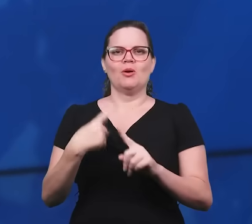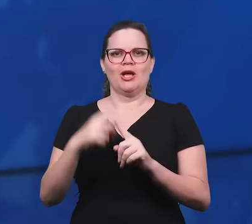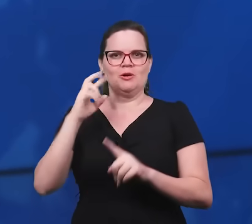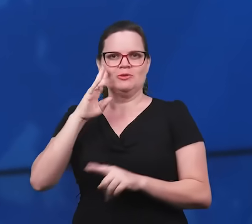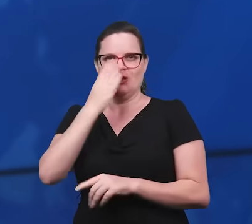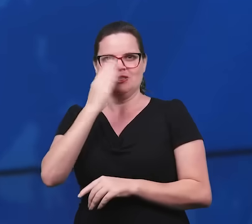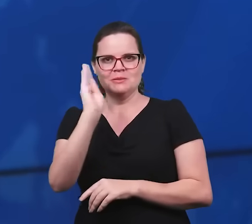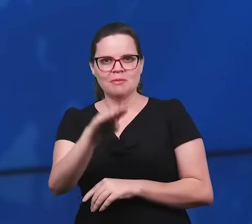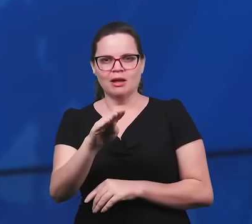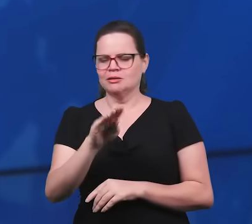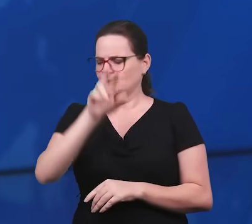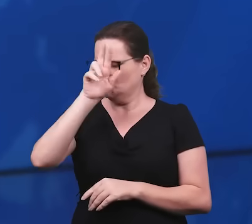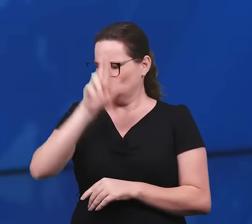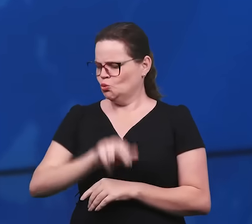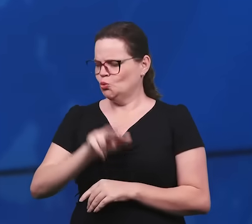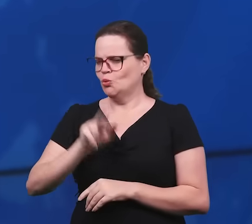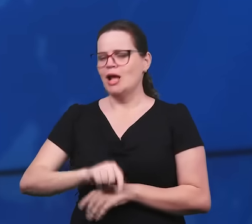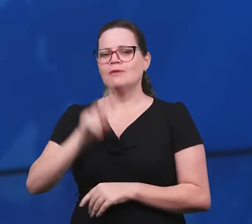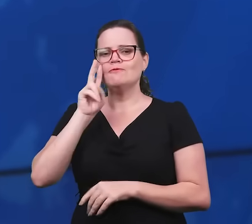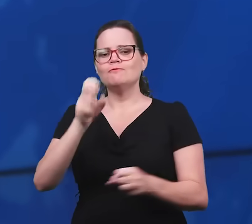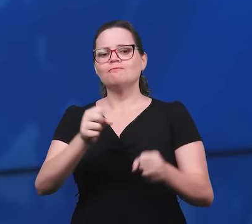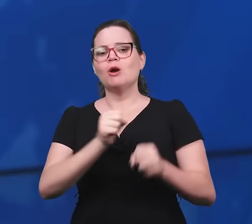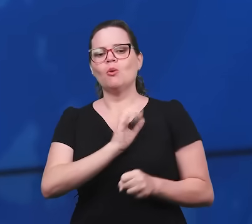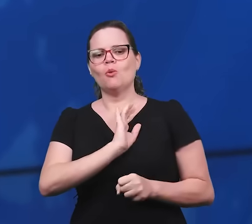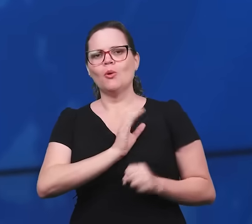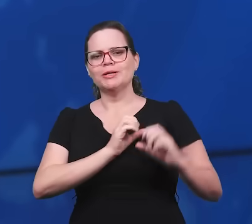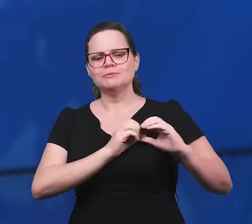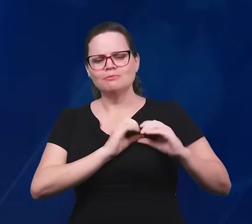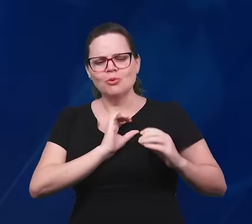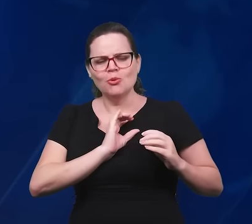coração contrito e necessitado.